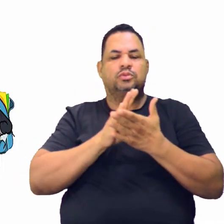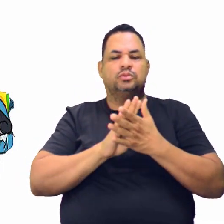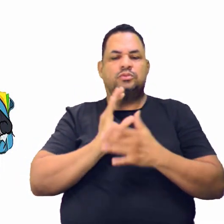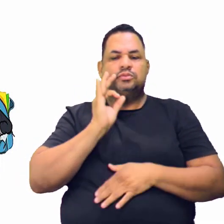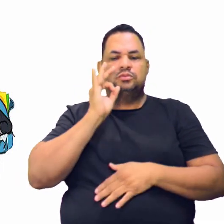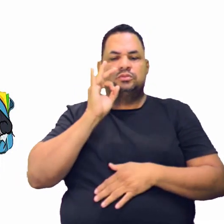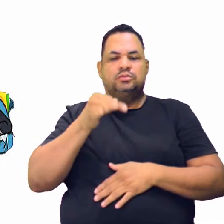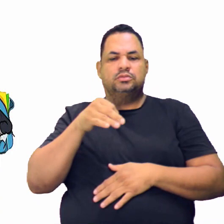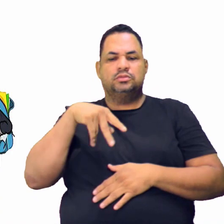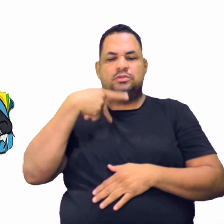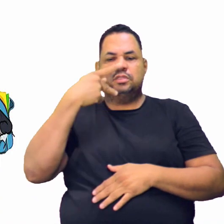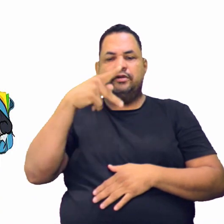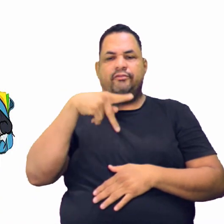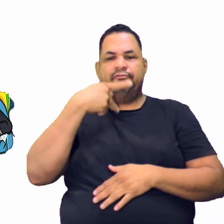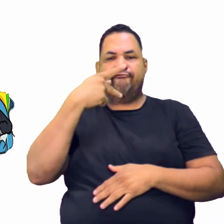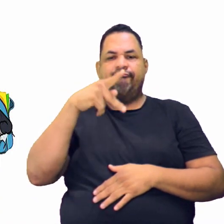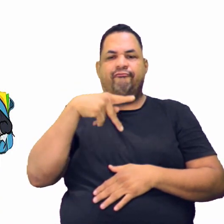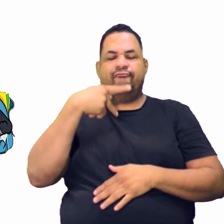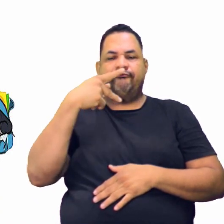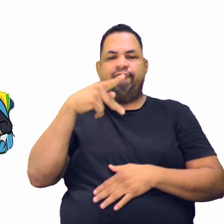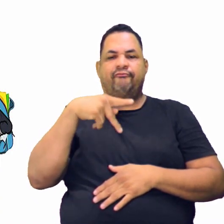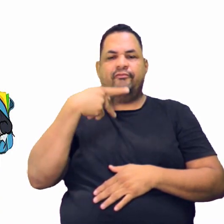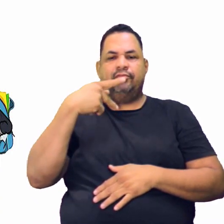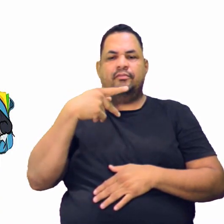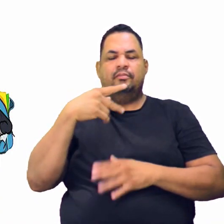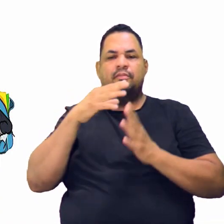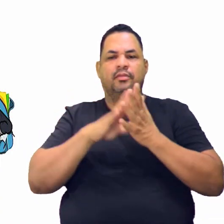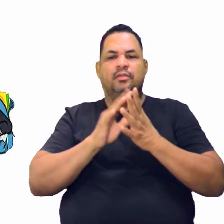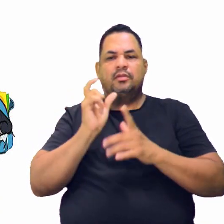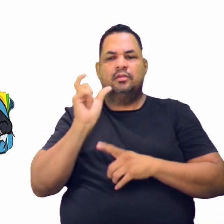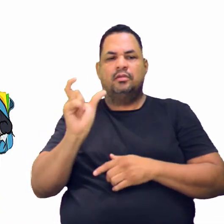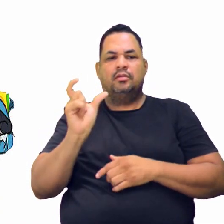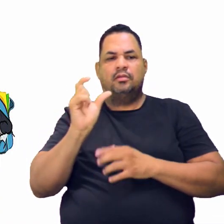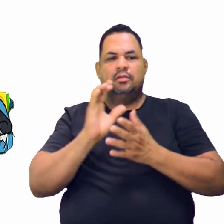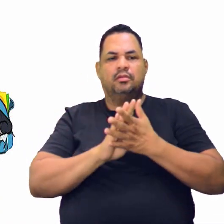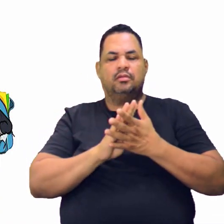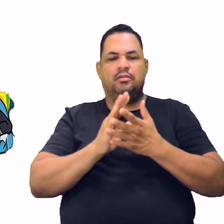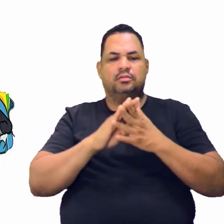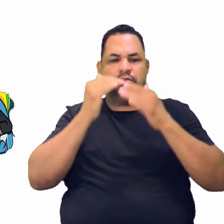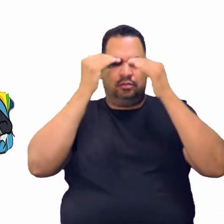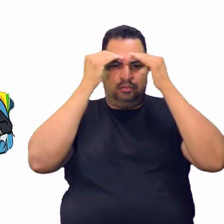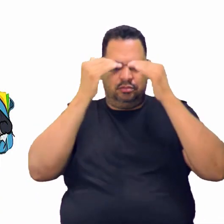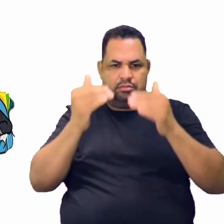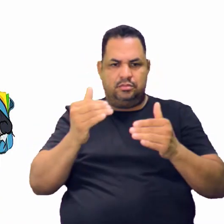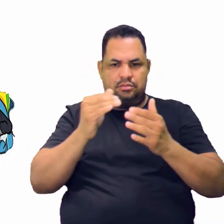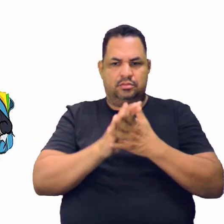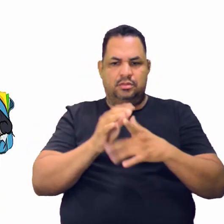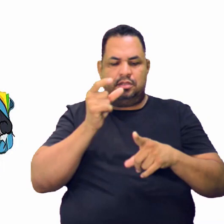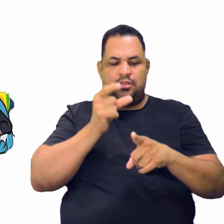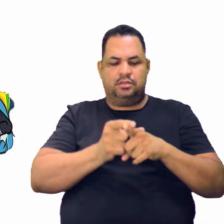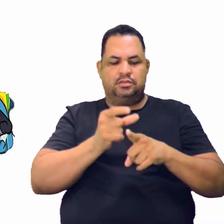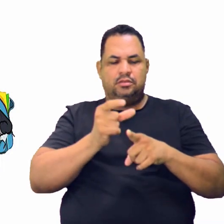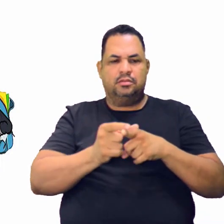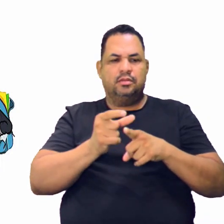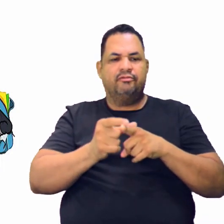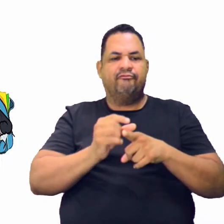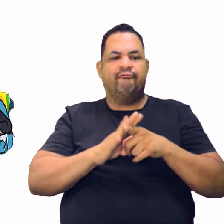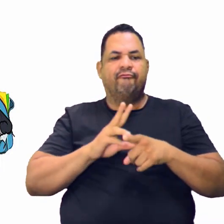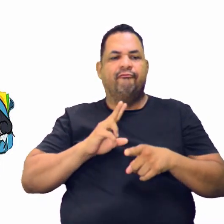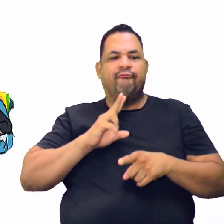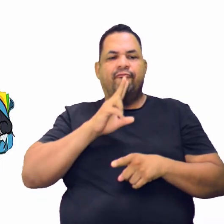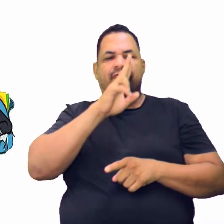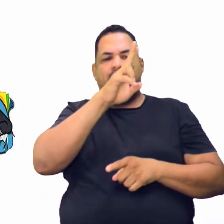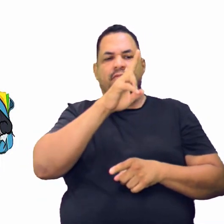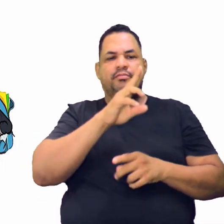correta pronúncia, ó, das palavras, levando em conta a sílaba tônica. O que é, amadinho?